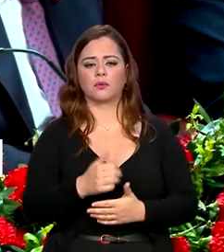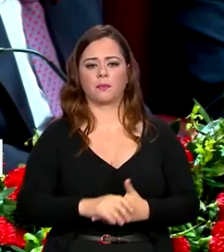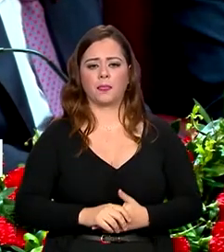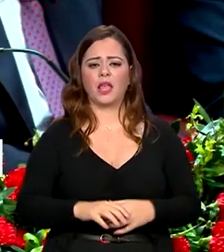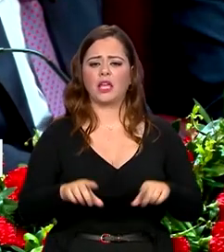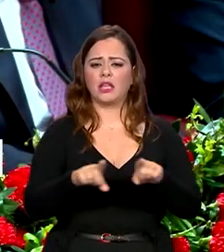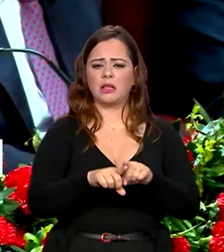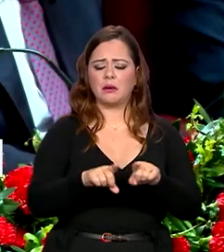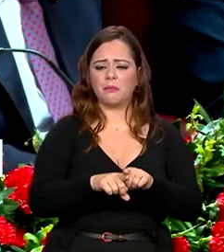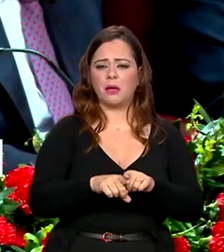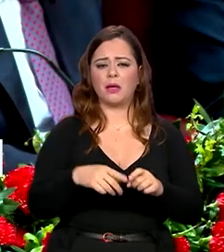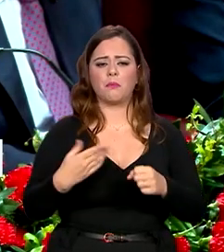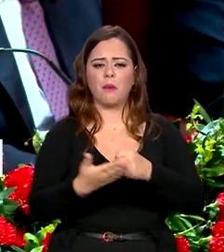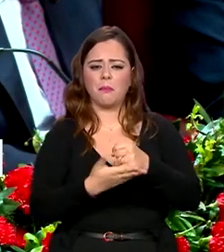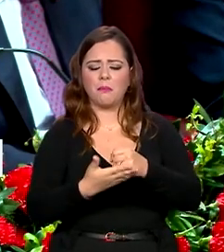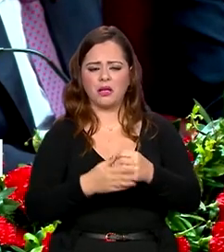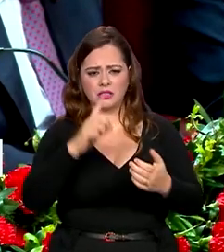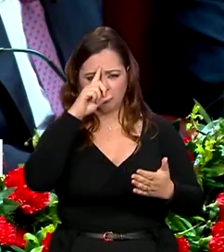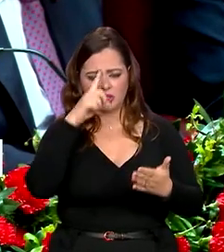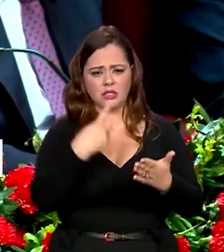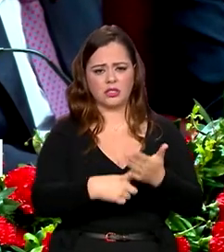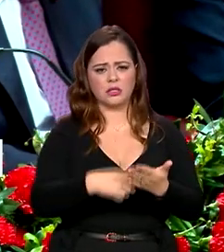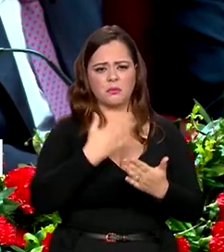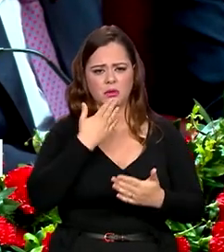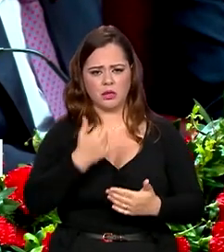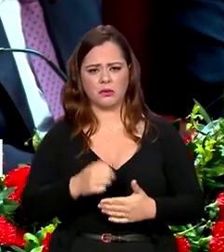na implementação de suas decisões.